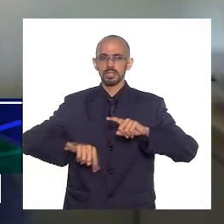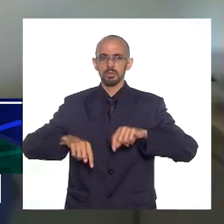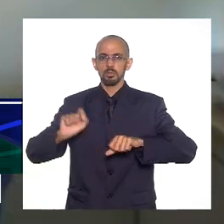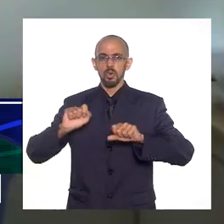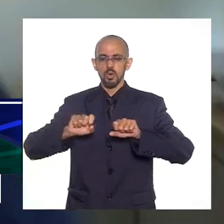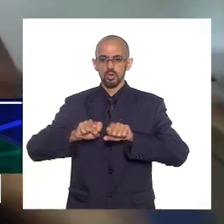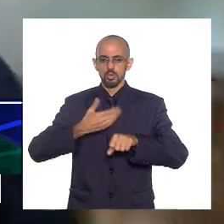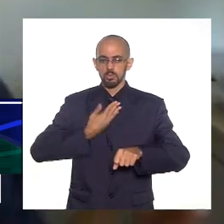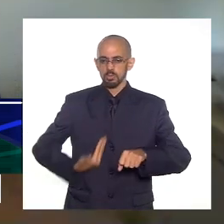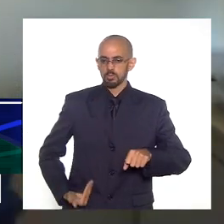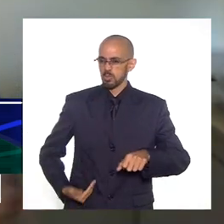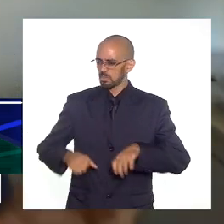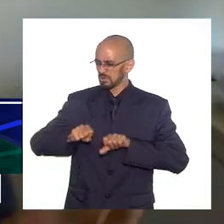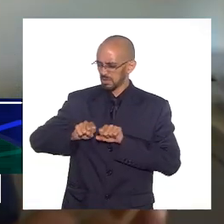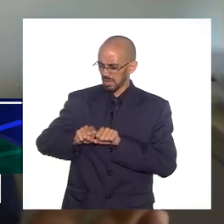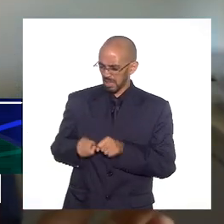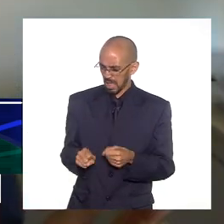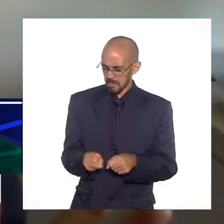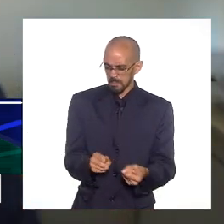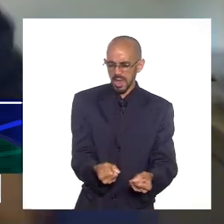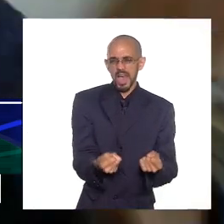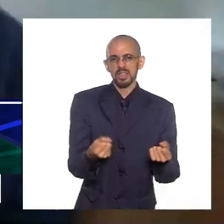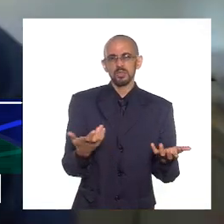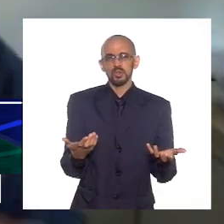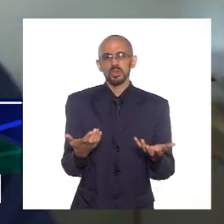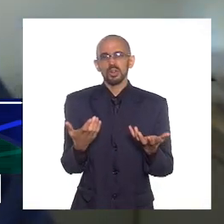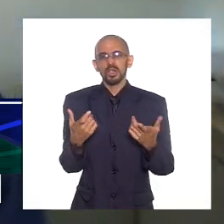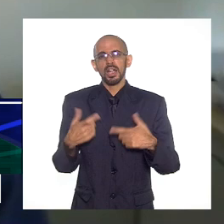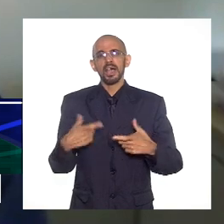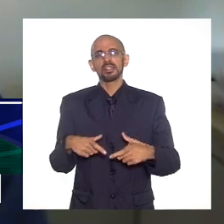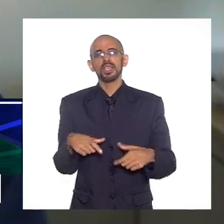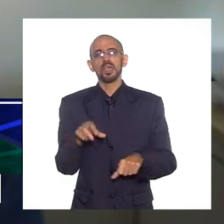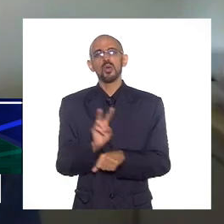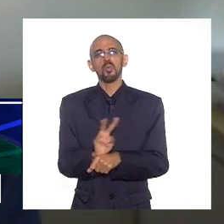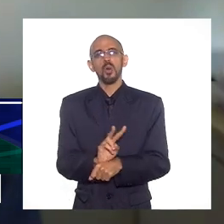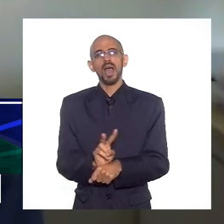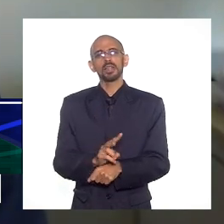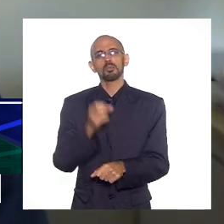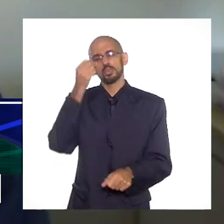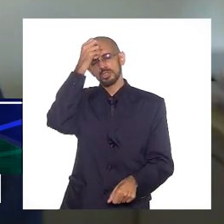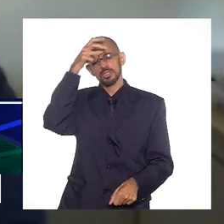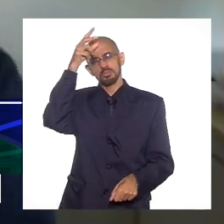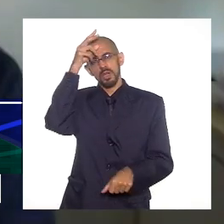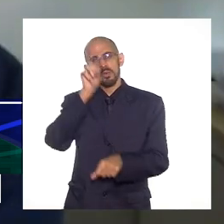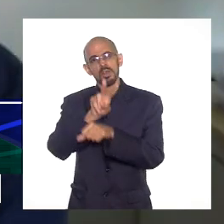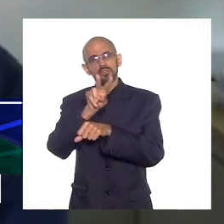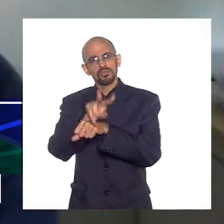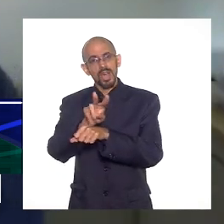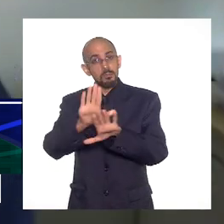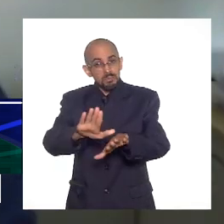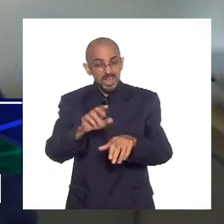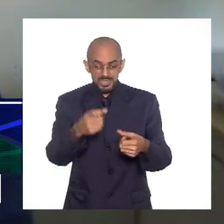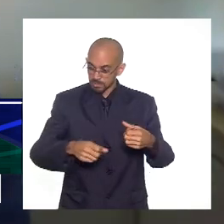sendo depedrado, literalmente. Cadê as guardas municipais? Mas correr atrás